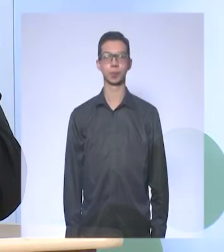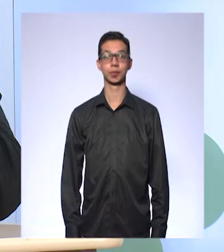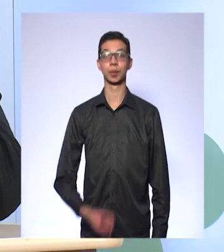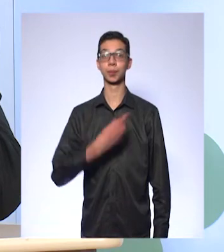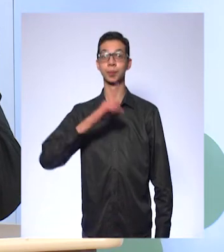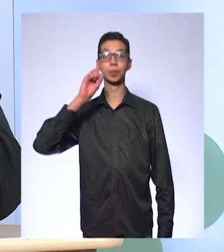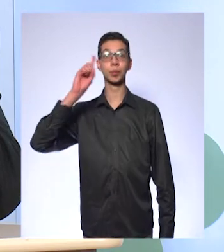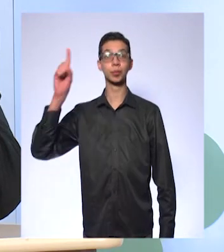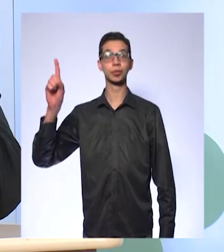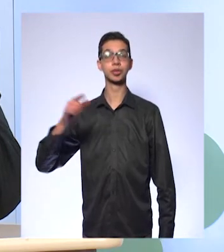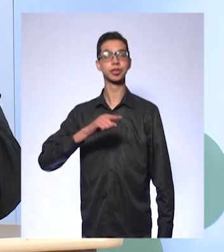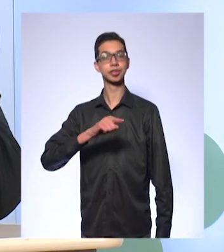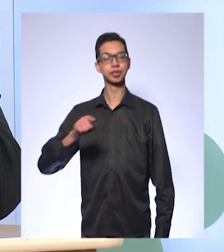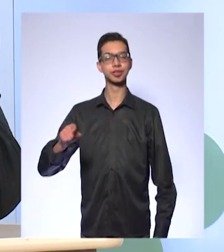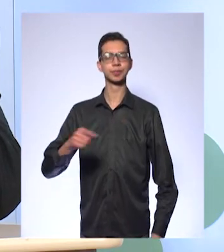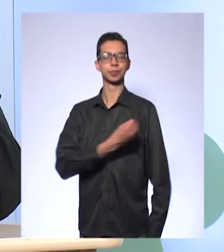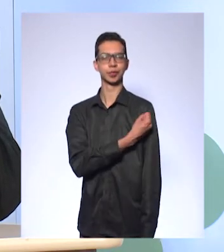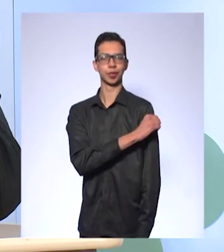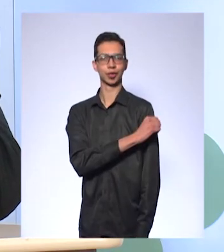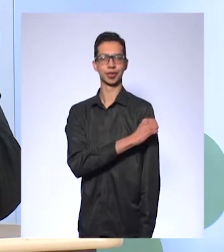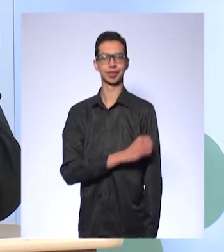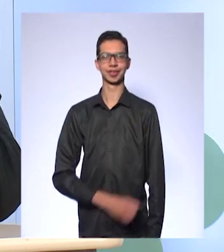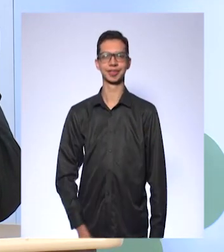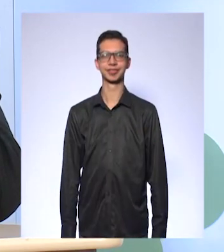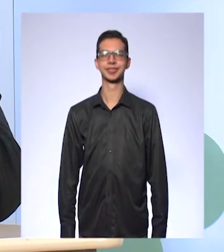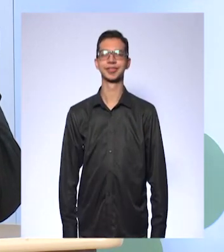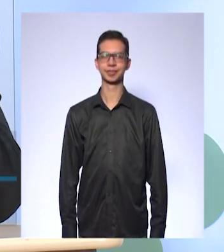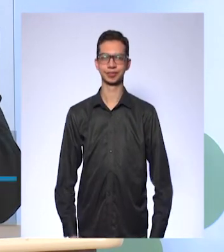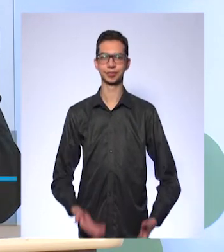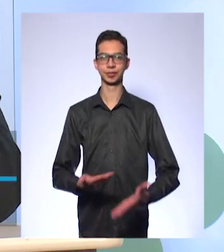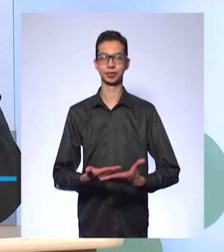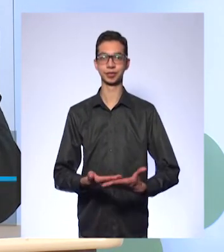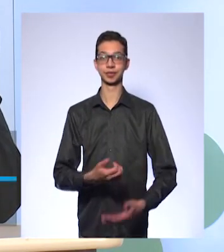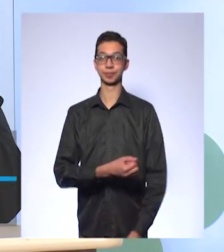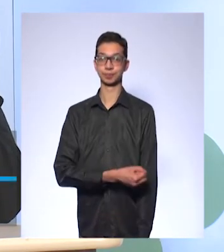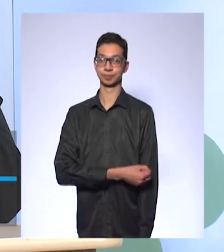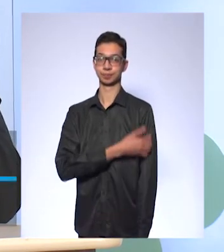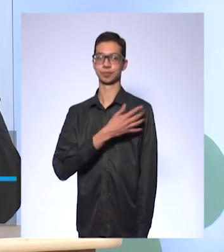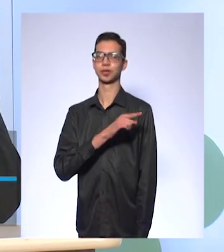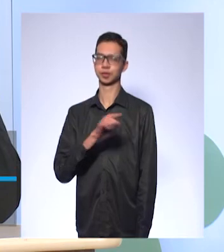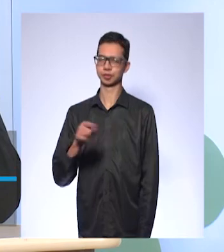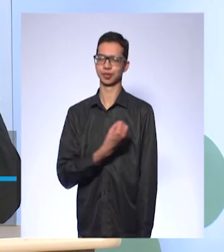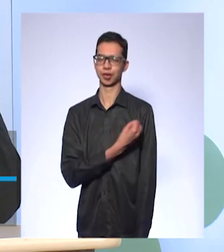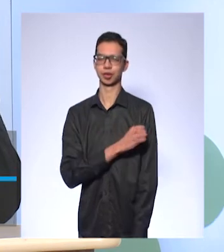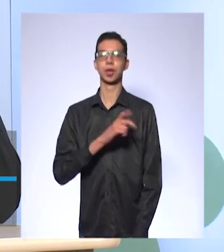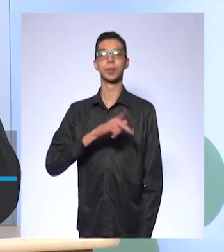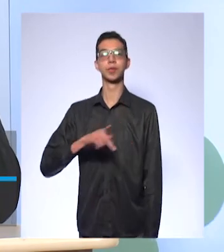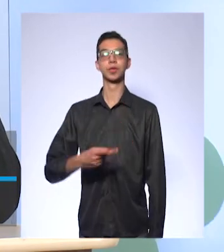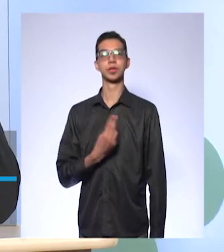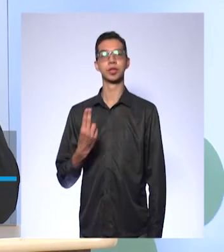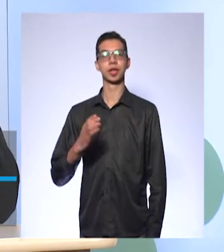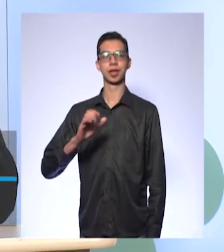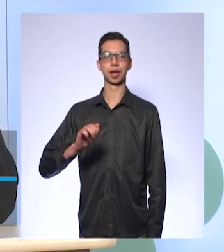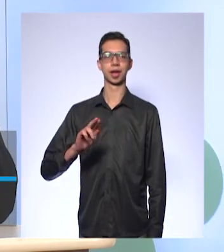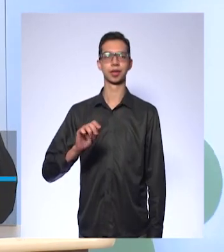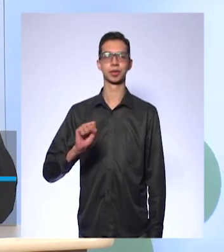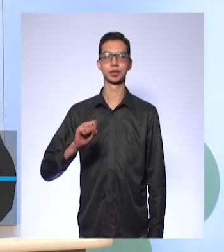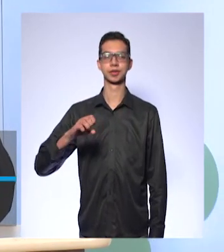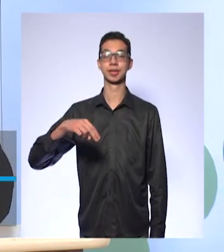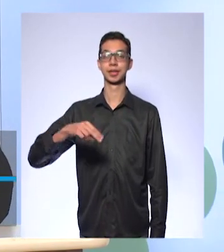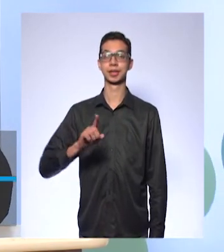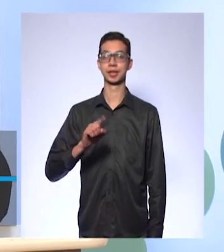Bom dia, garotada do oitavo ano do ensino fundamental. Eu sou o professor Carlos Neri, vocês já